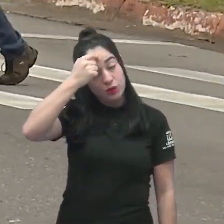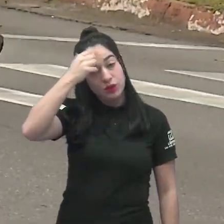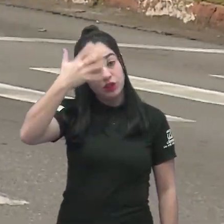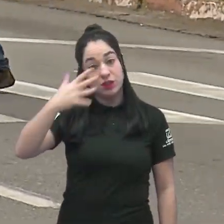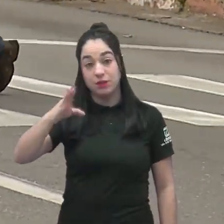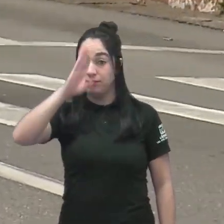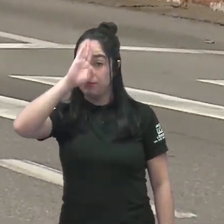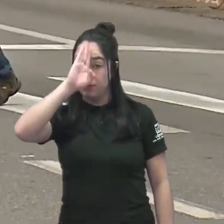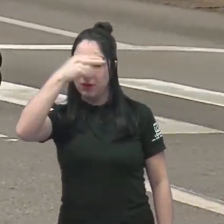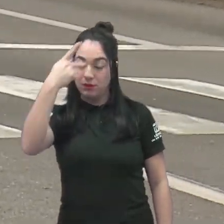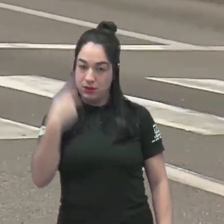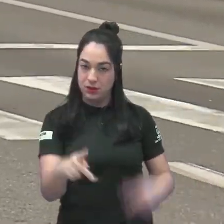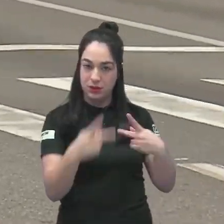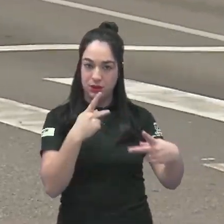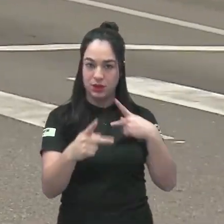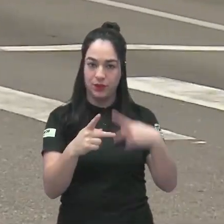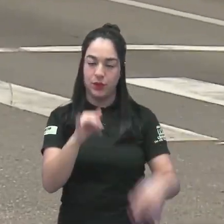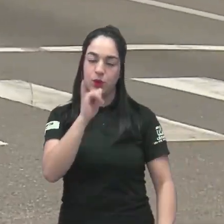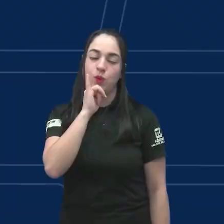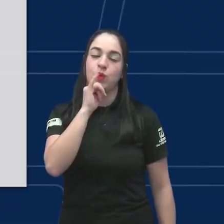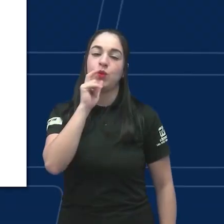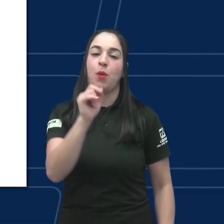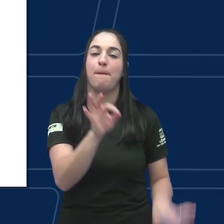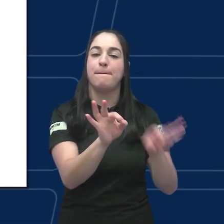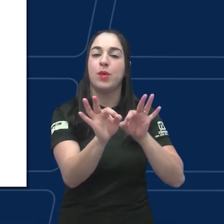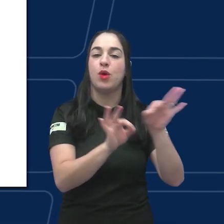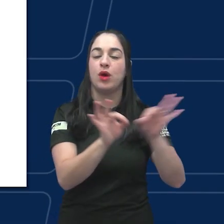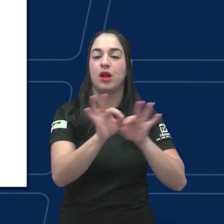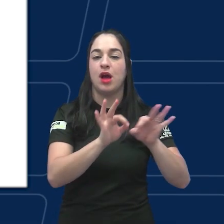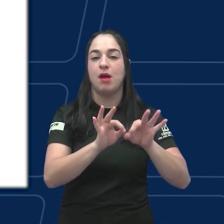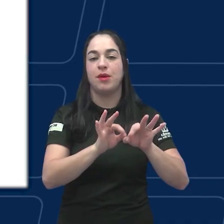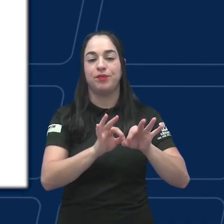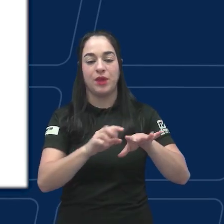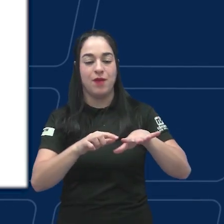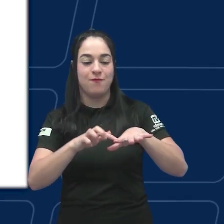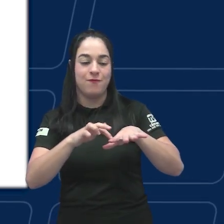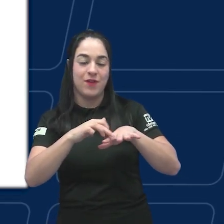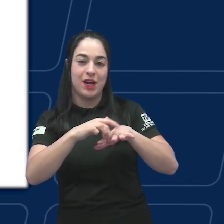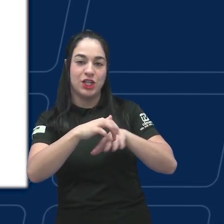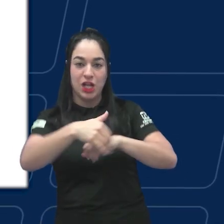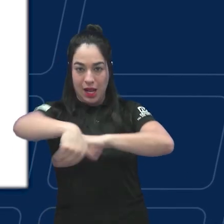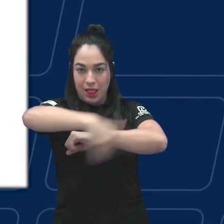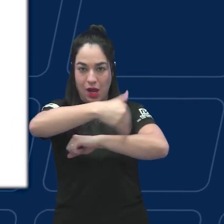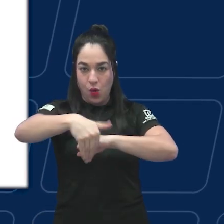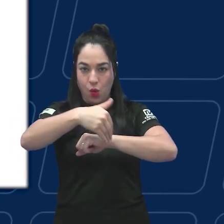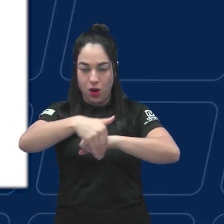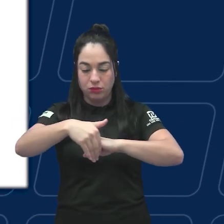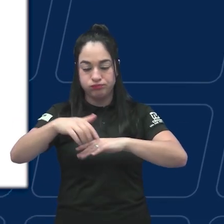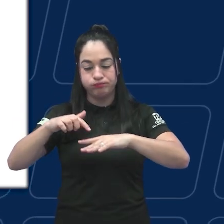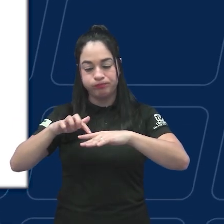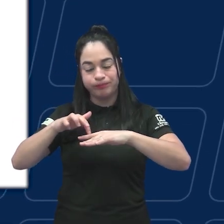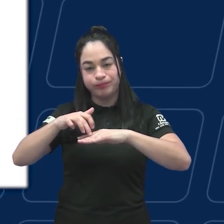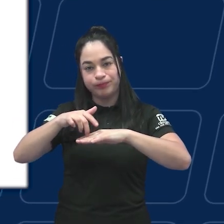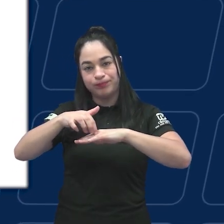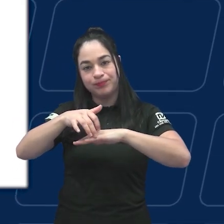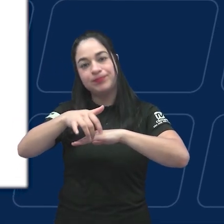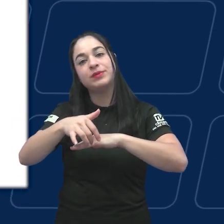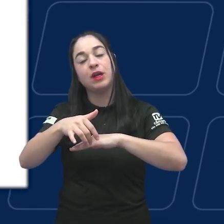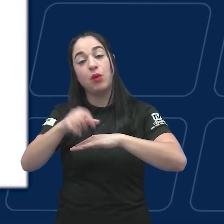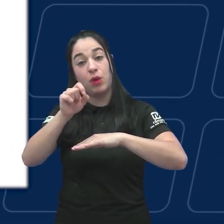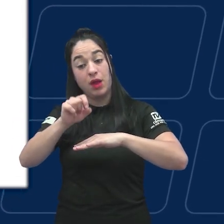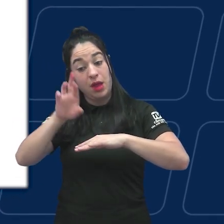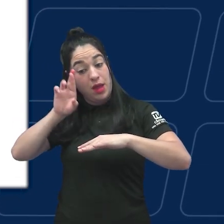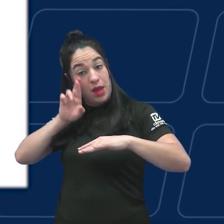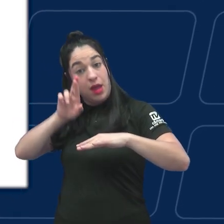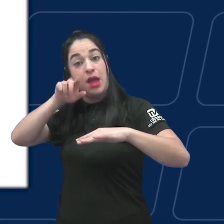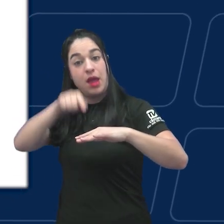uma das apostas de São José dos Campos. Um exemplo é o programa Faixa Viva, criada por uma lei aprovada na Câmara,